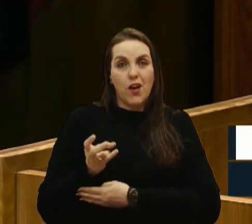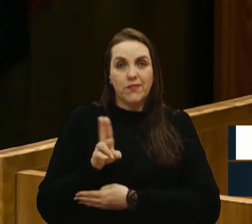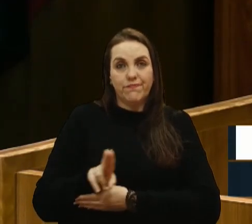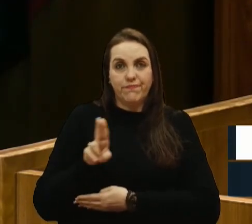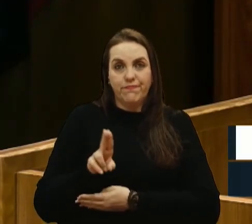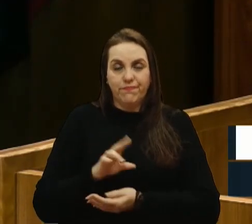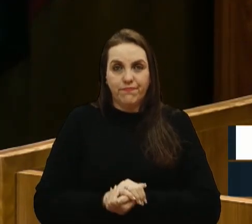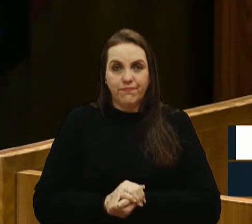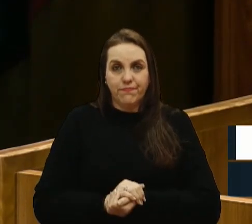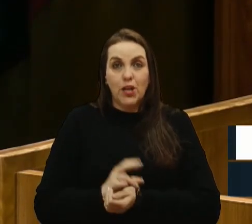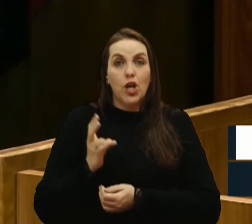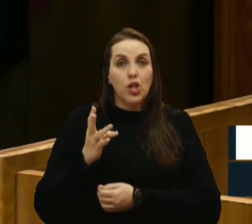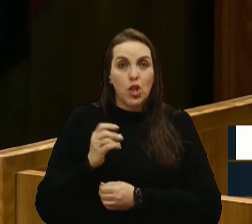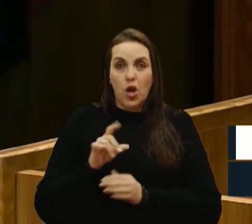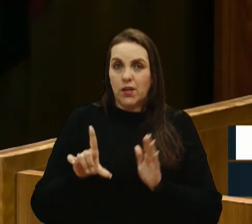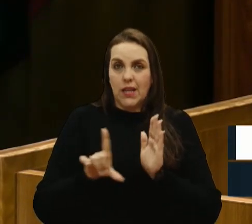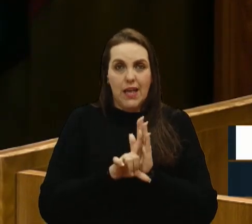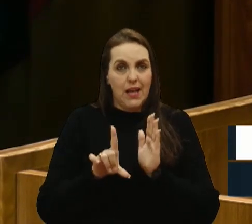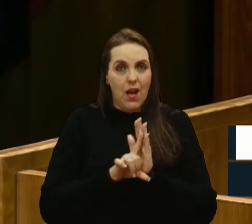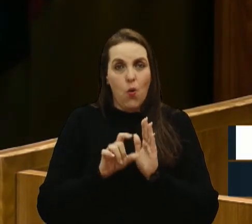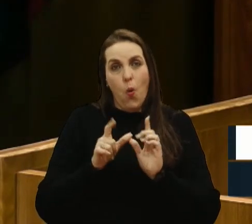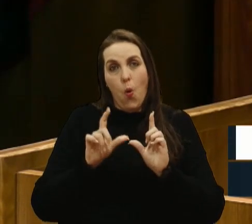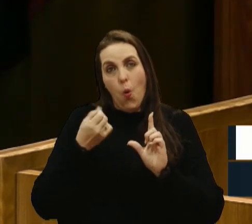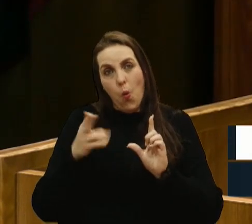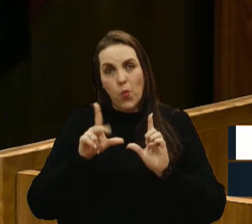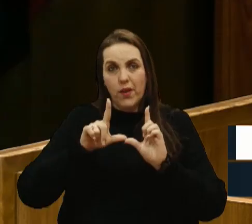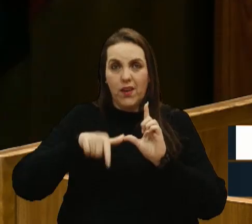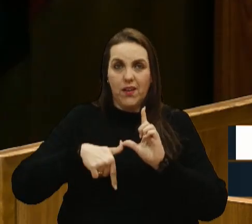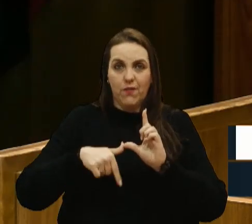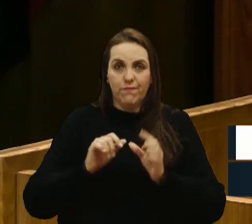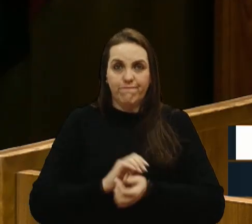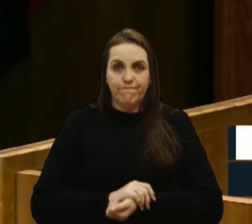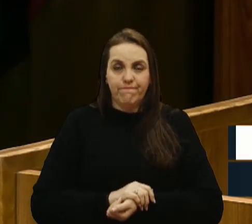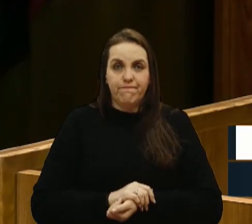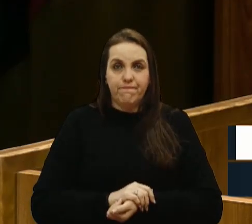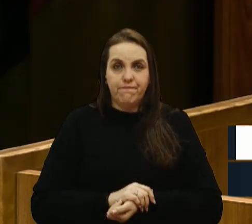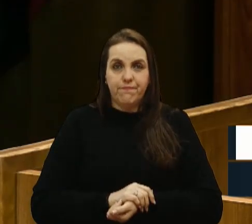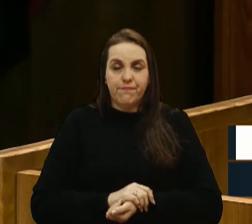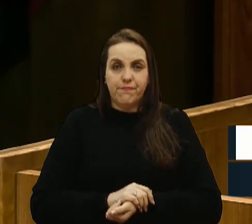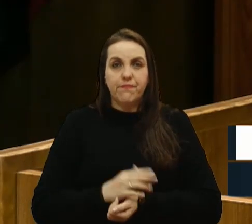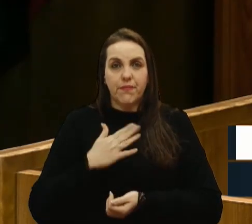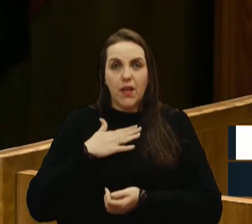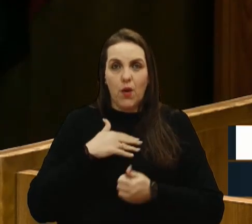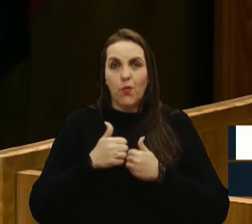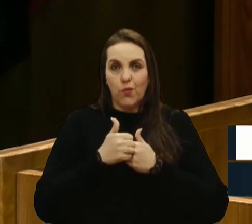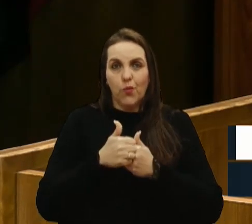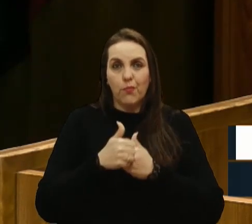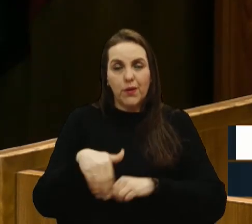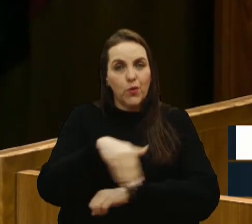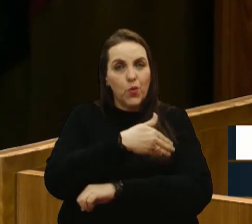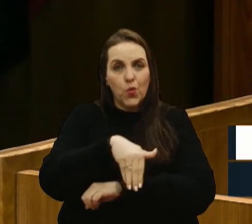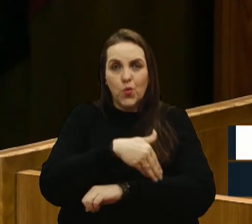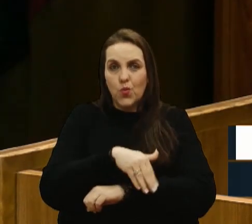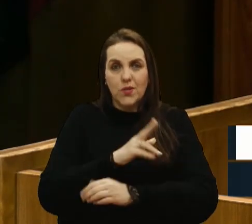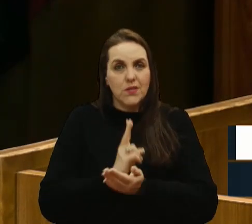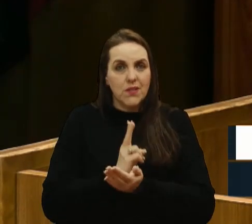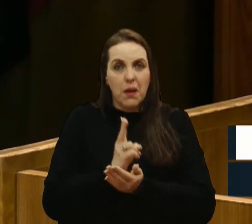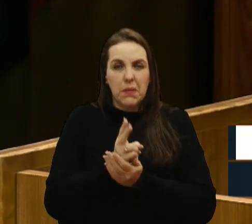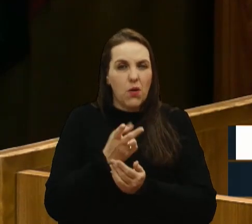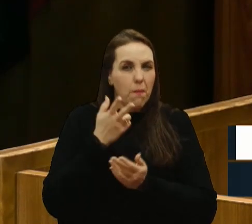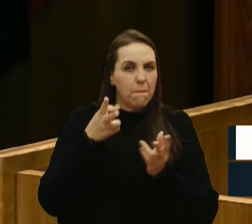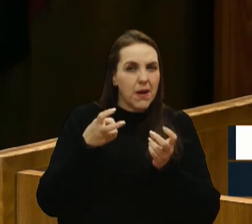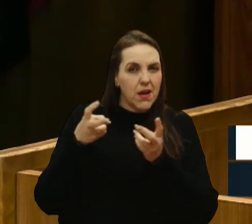Sejam elas lícitas e ilícitas. Eu acompanho nas ruas e eu